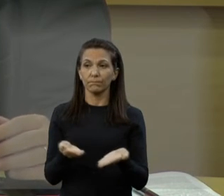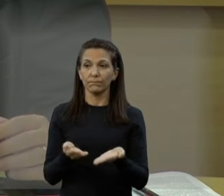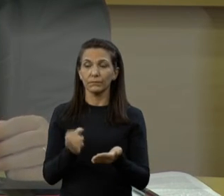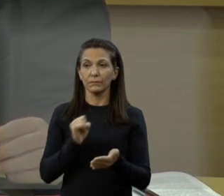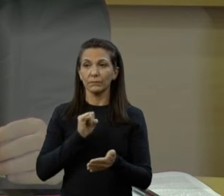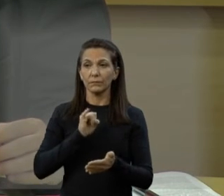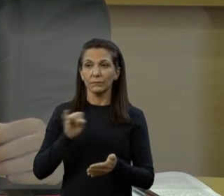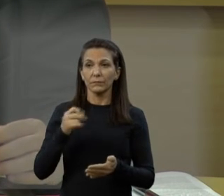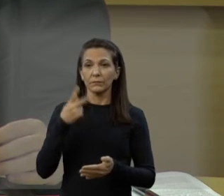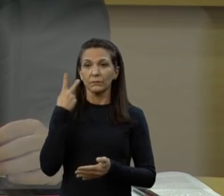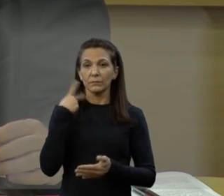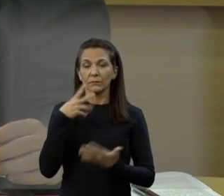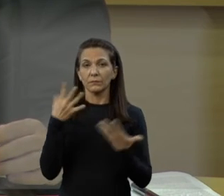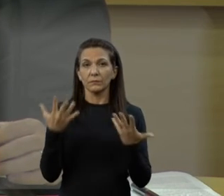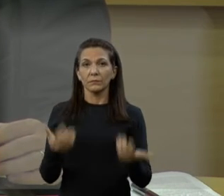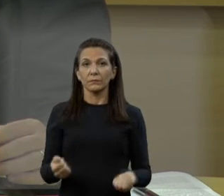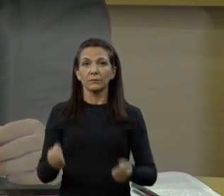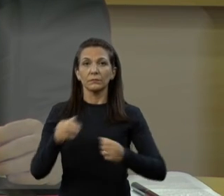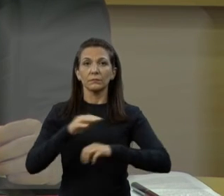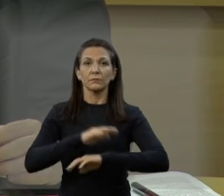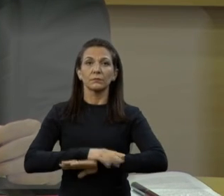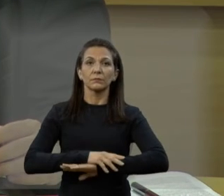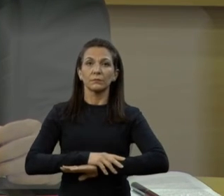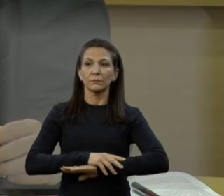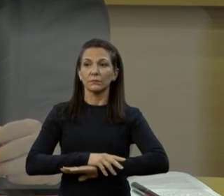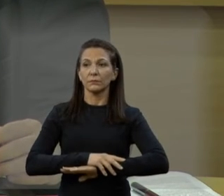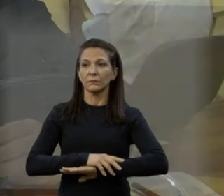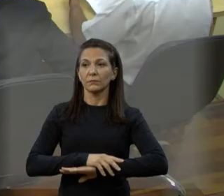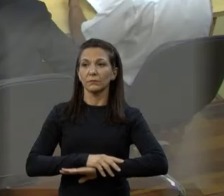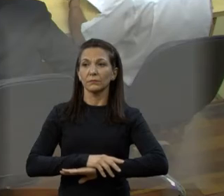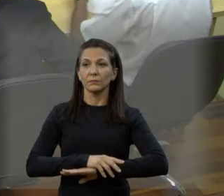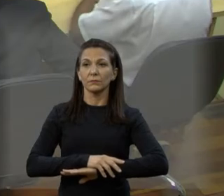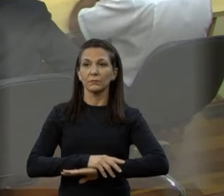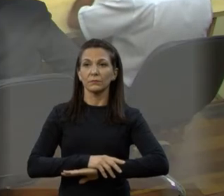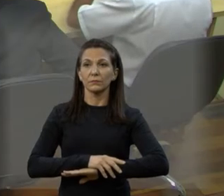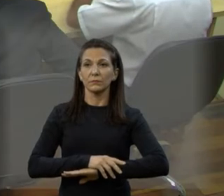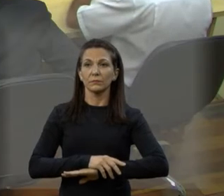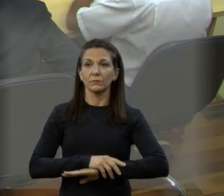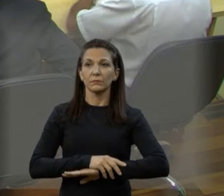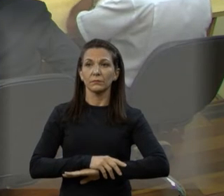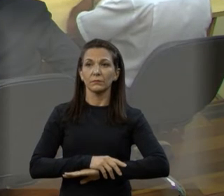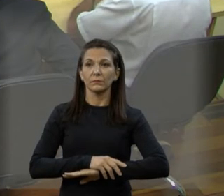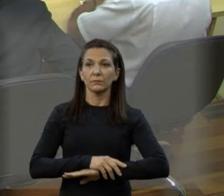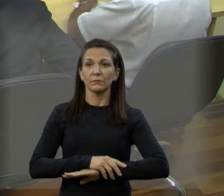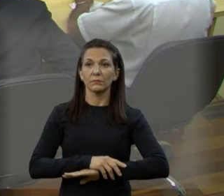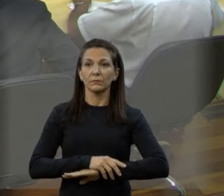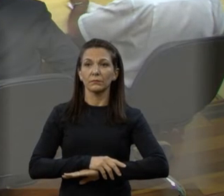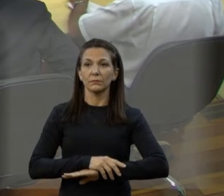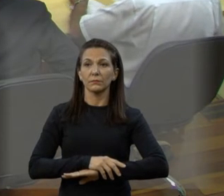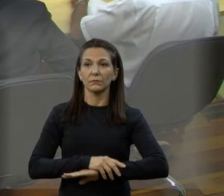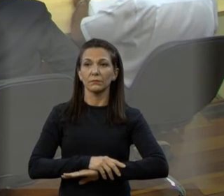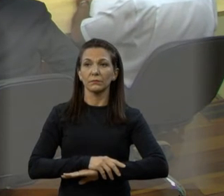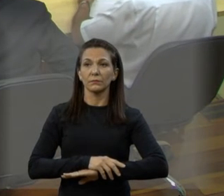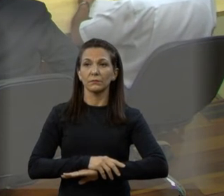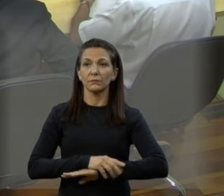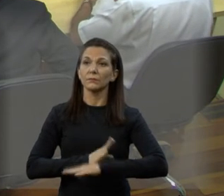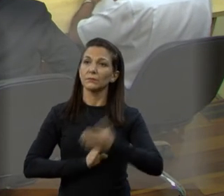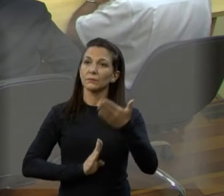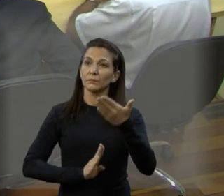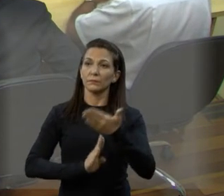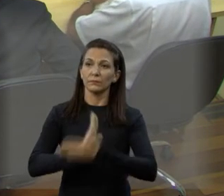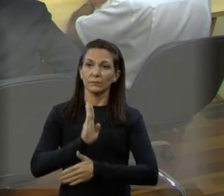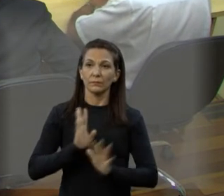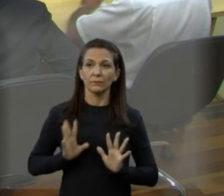Vereador estiverem de acordo com a emenda permaneçam como estão e a emenda foi